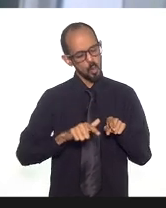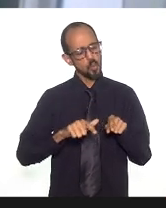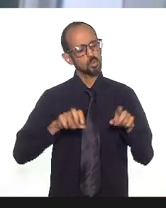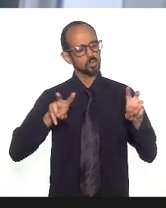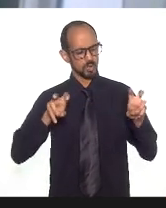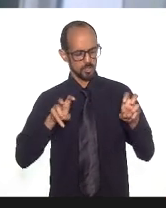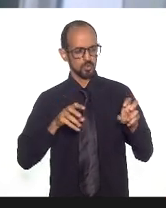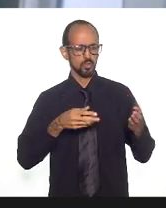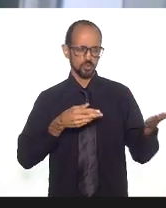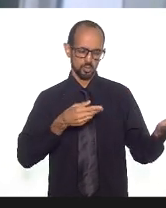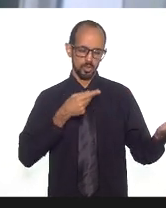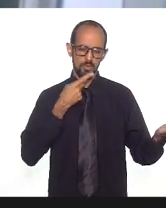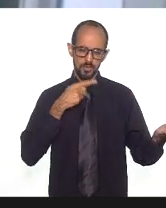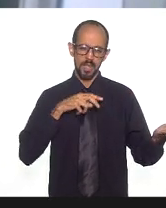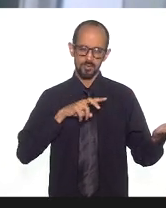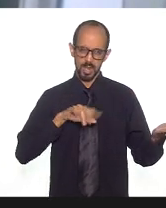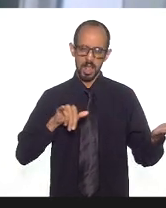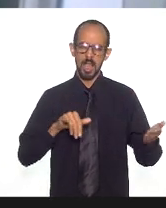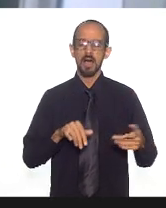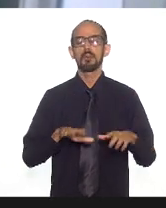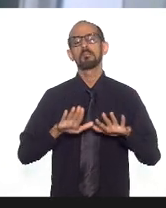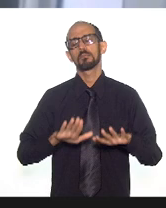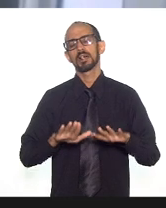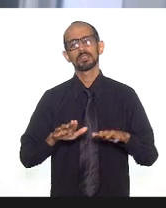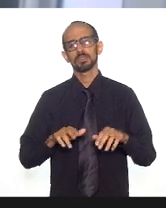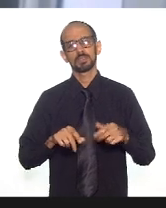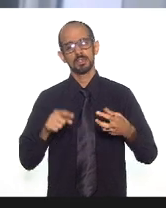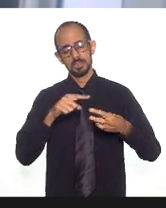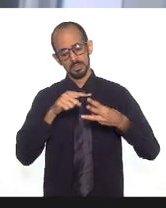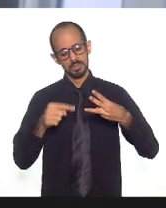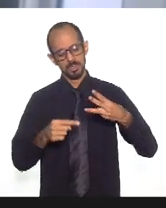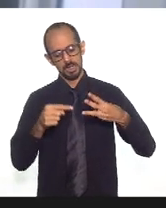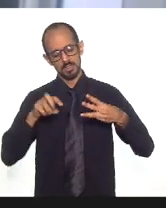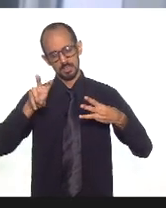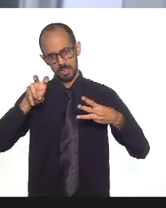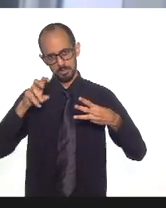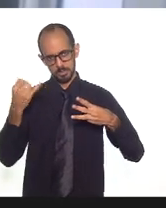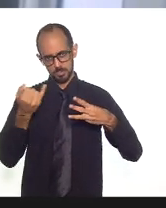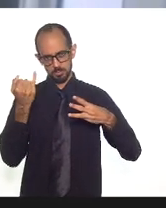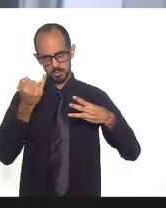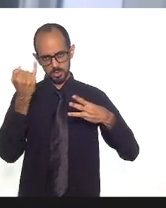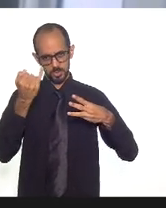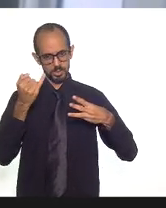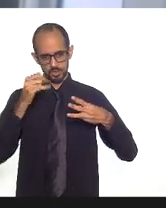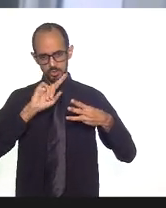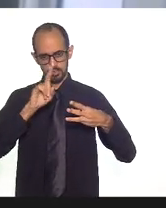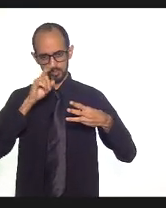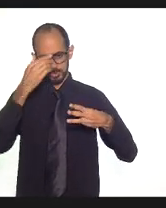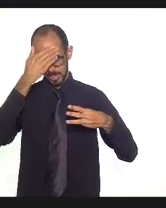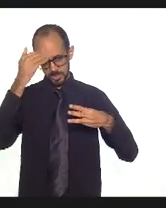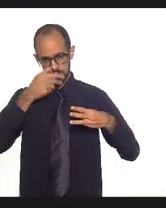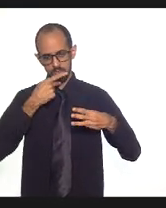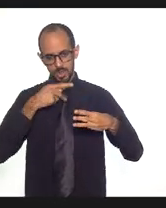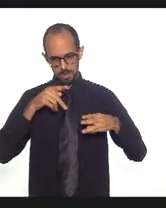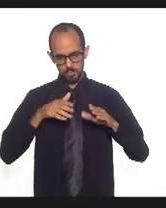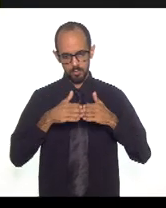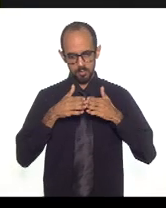que não deixasse de fazer considerações a respeito desses três temas. Por favor, tenha a palavra, agradeço o nome.